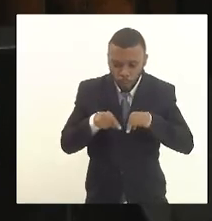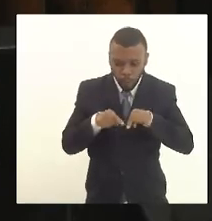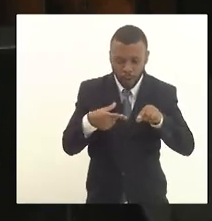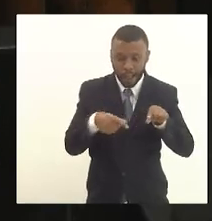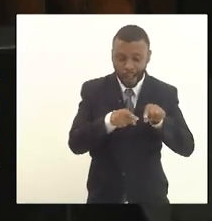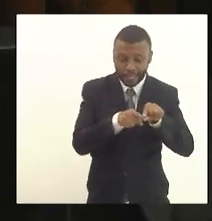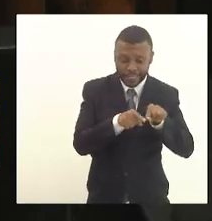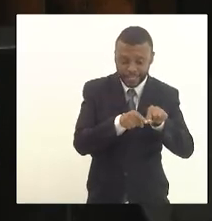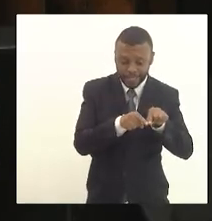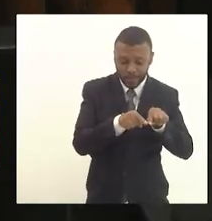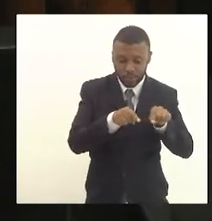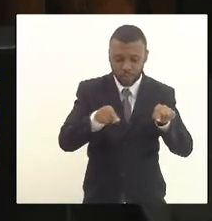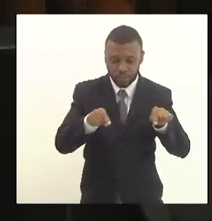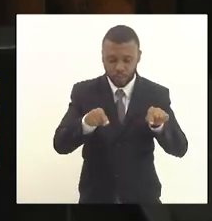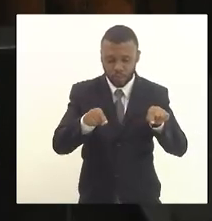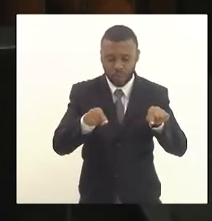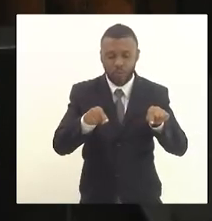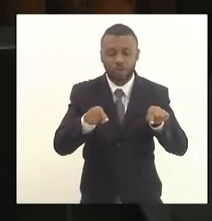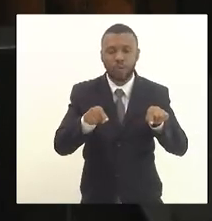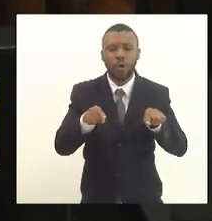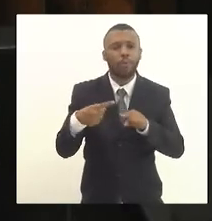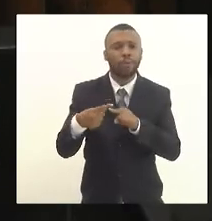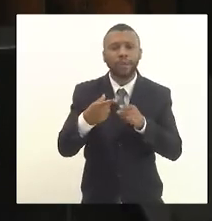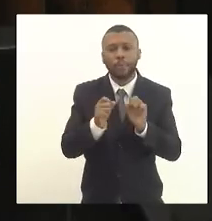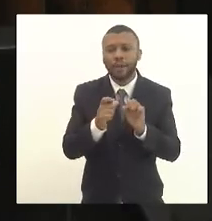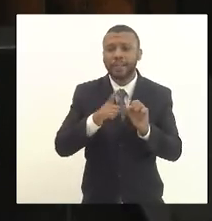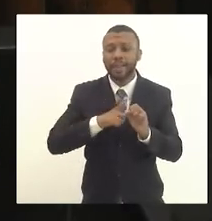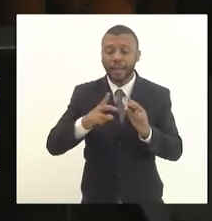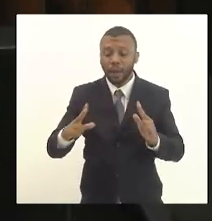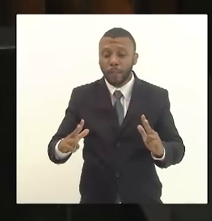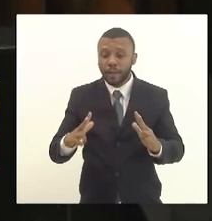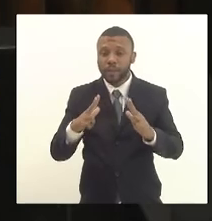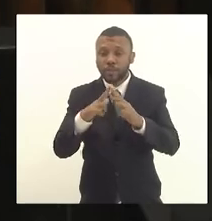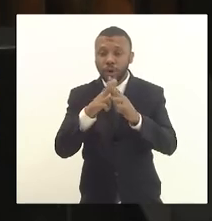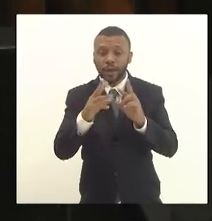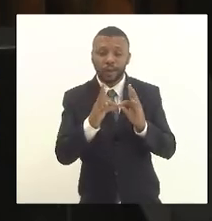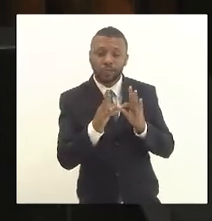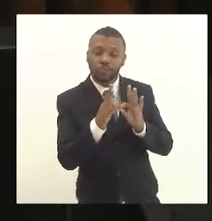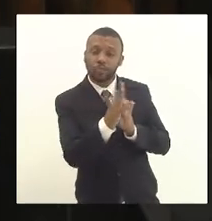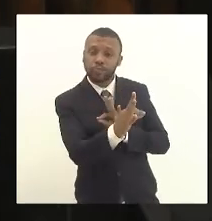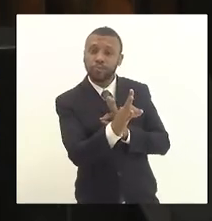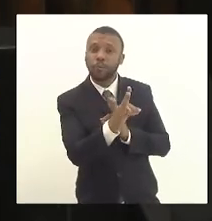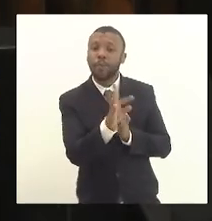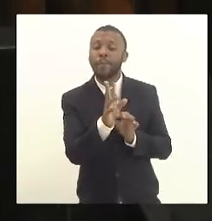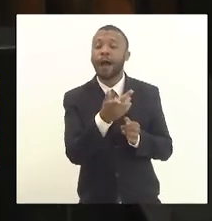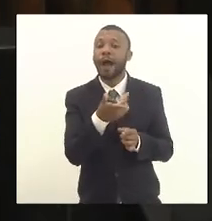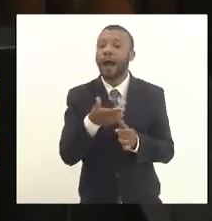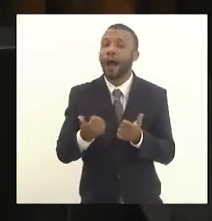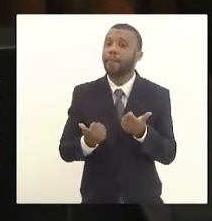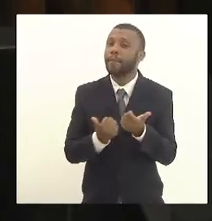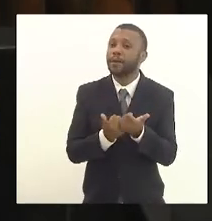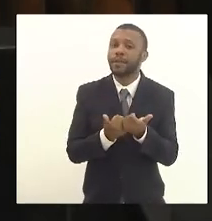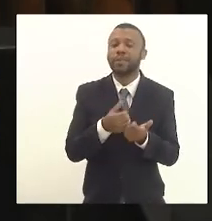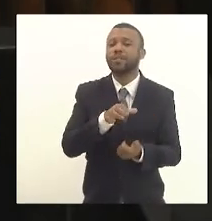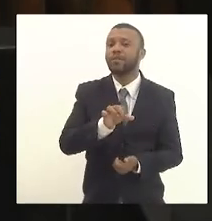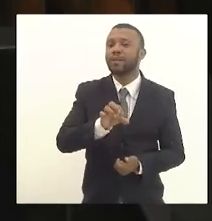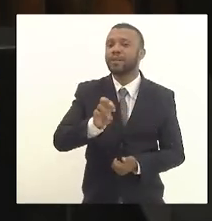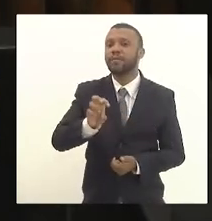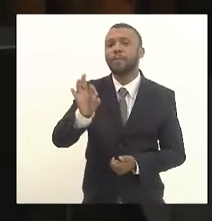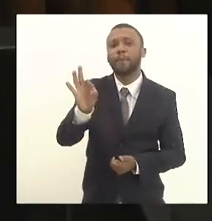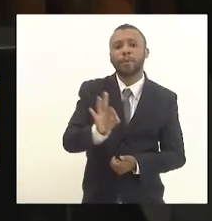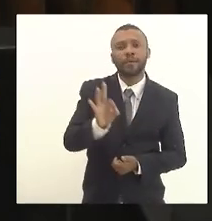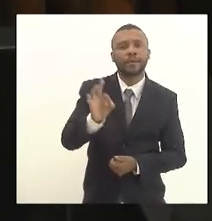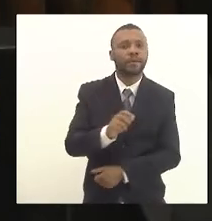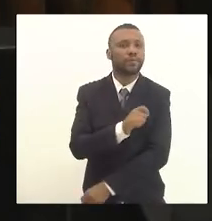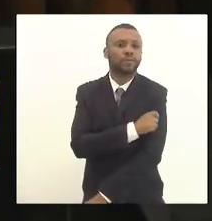emitir para um raio de 2 quilômetros a partir da escola para atender 95% dos alunos daquela escola? Eu acho